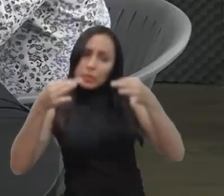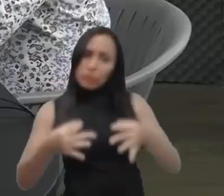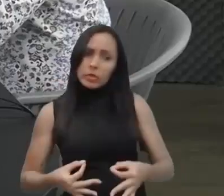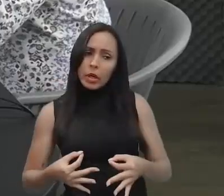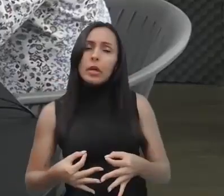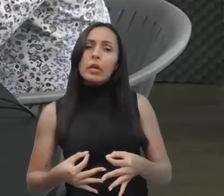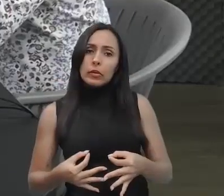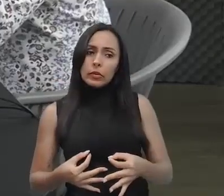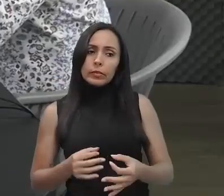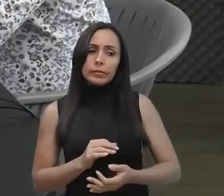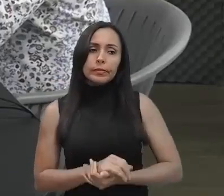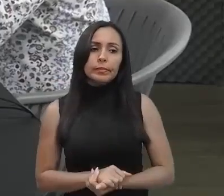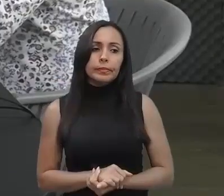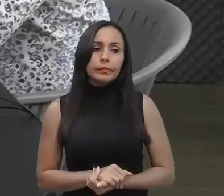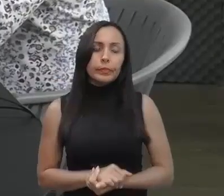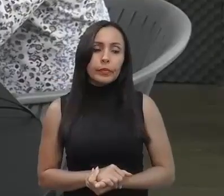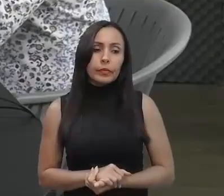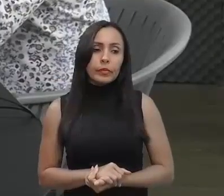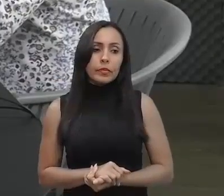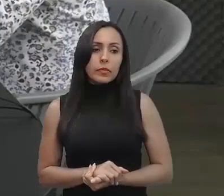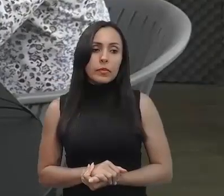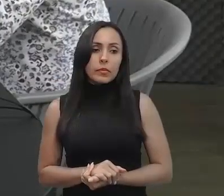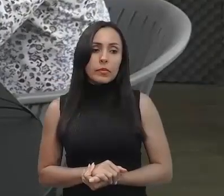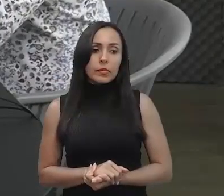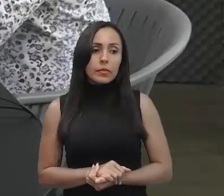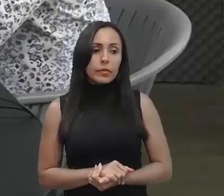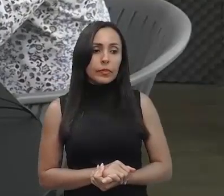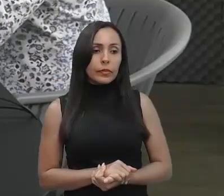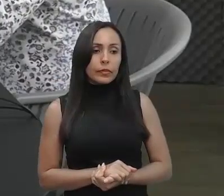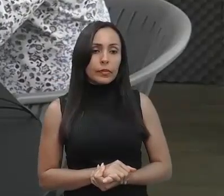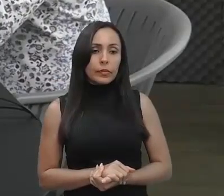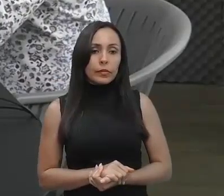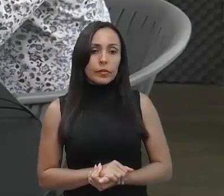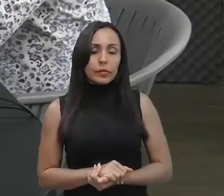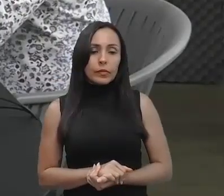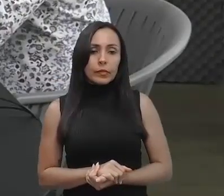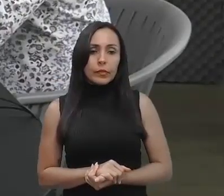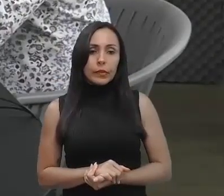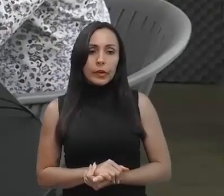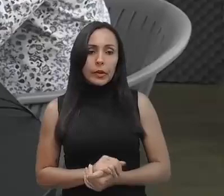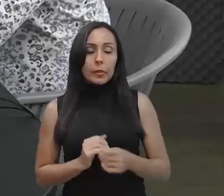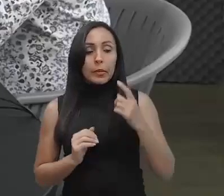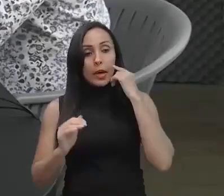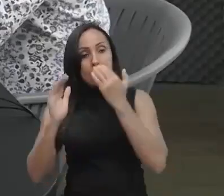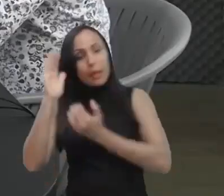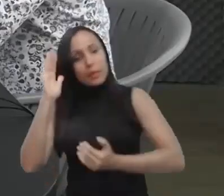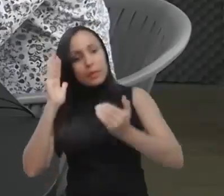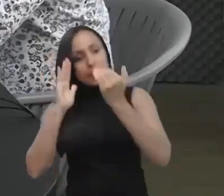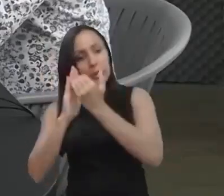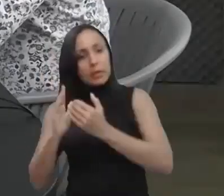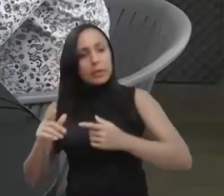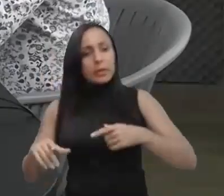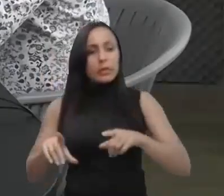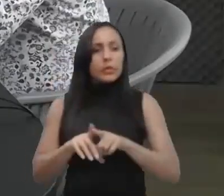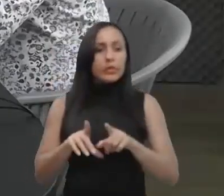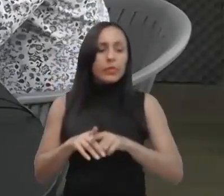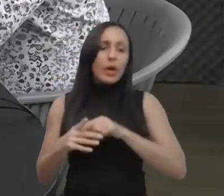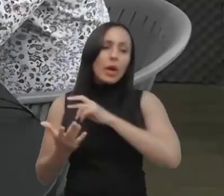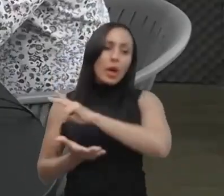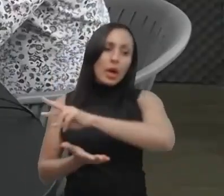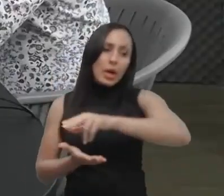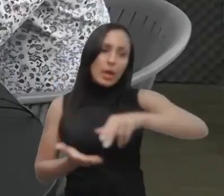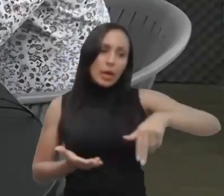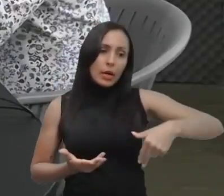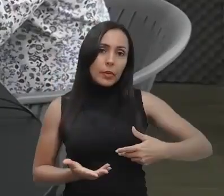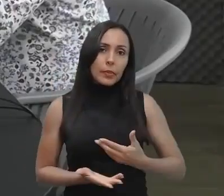gente tem né nos meios que a gente tem né E para Além disso existe muita demanda que chega da própria da da